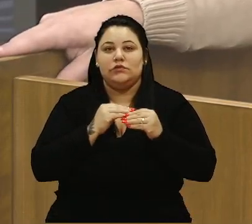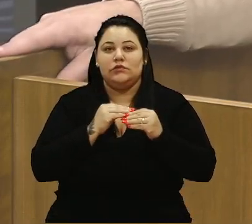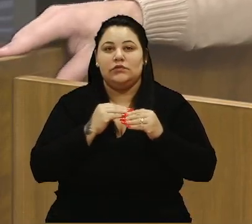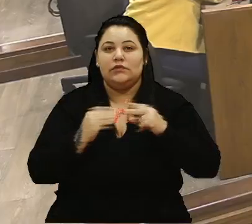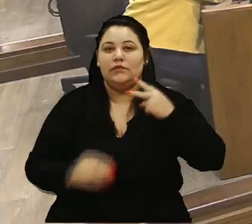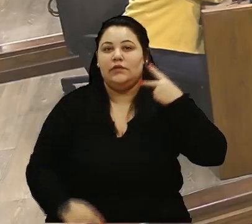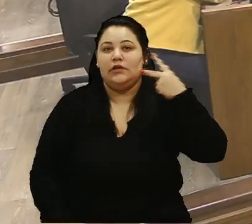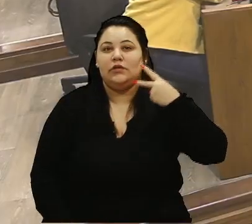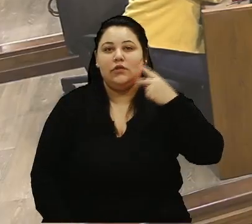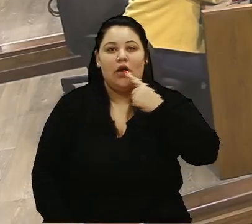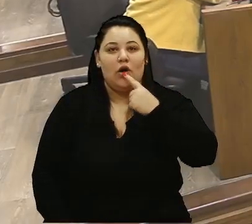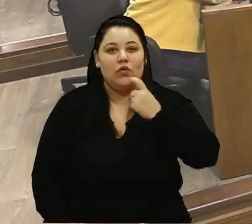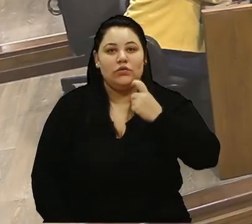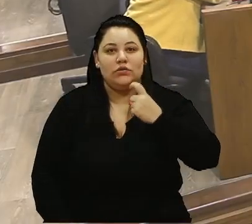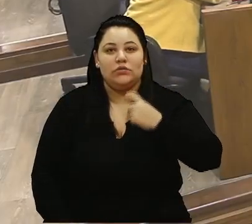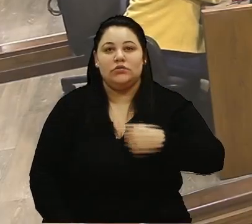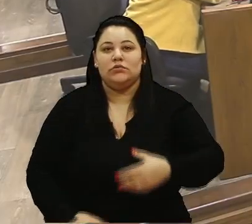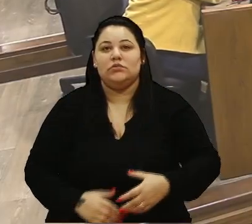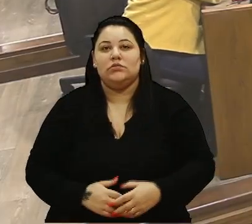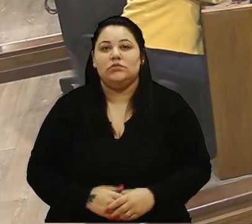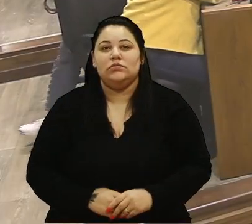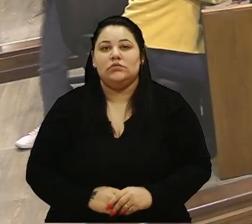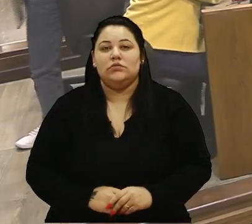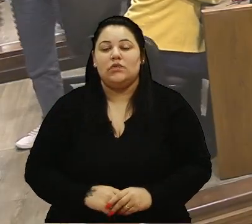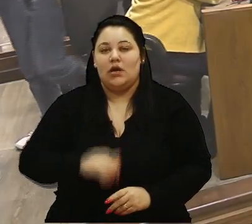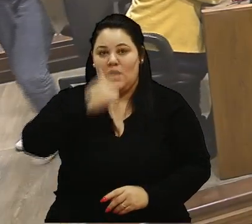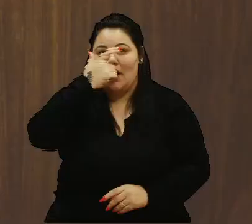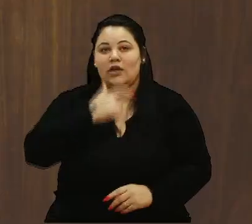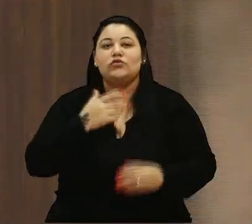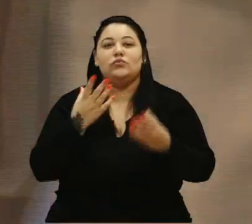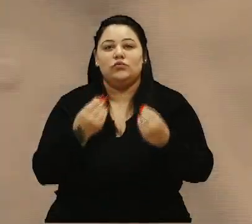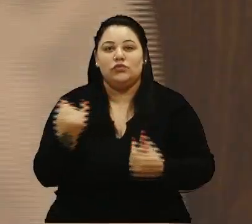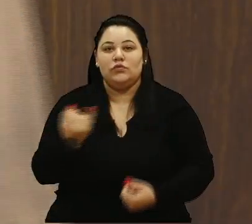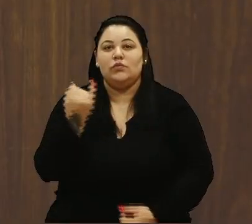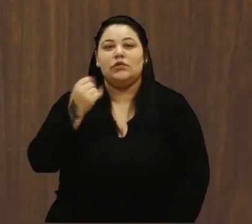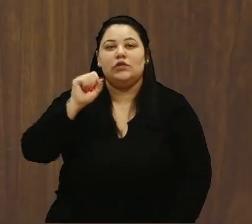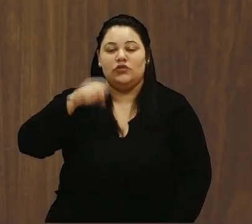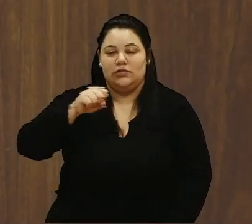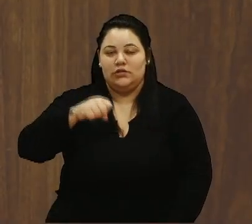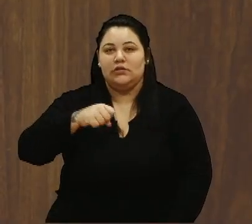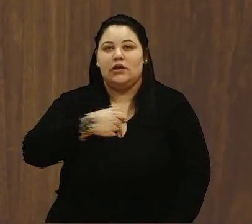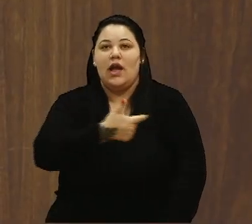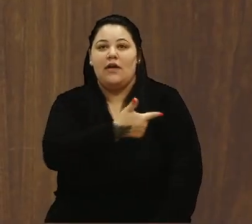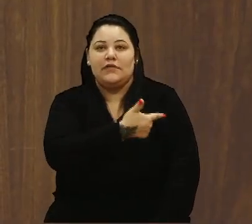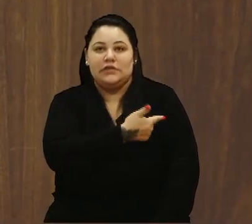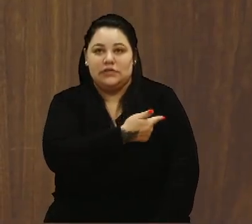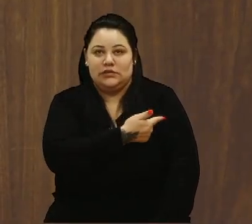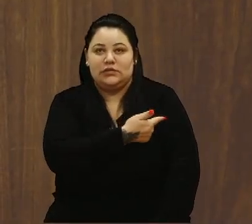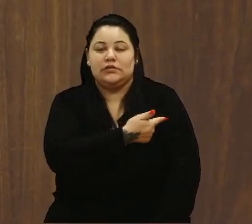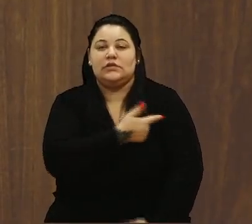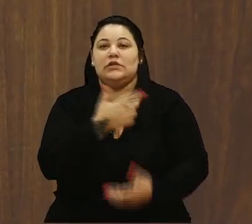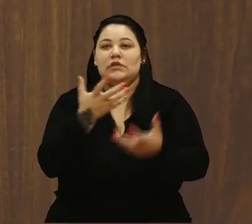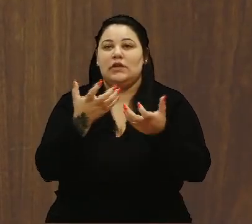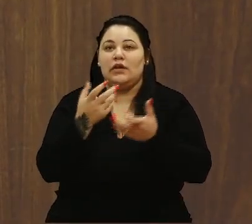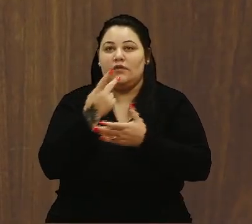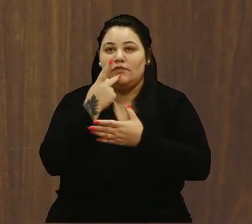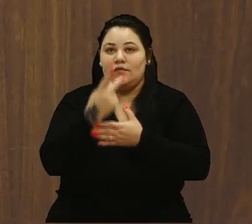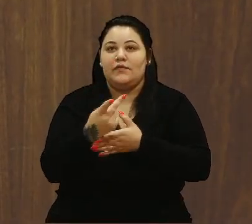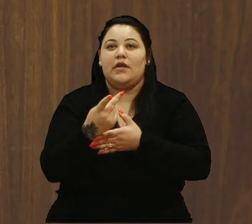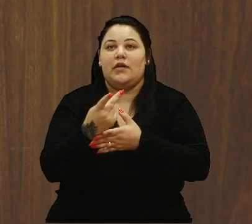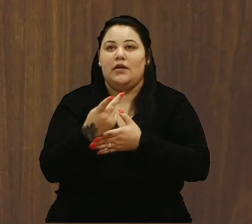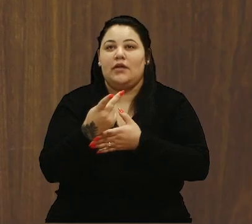Rose Frigieri. Acho muito importante essa questão das vacinas, né? E quero reforçar essa questão da